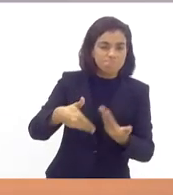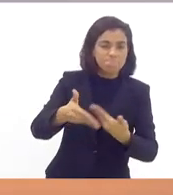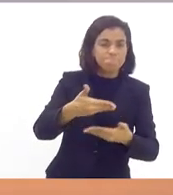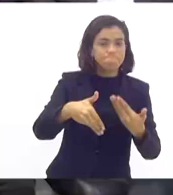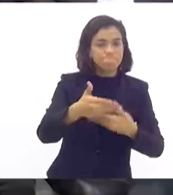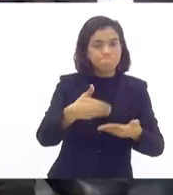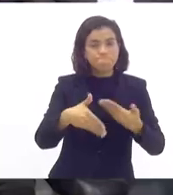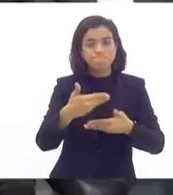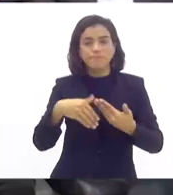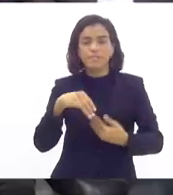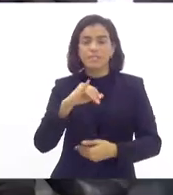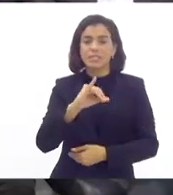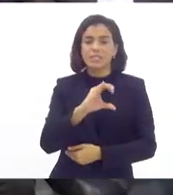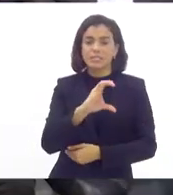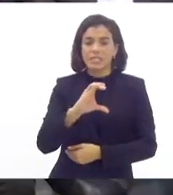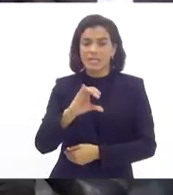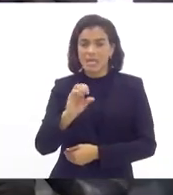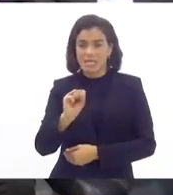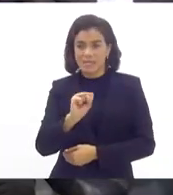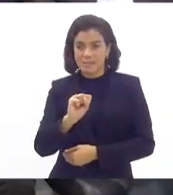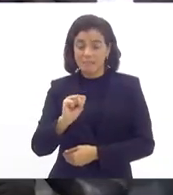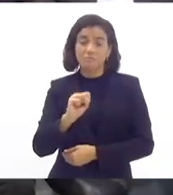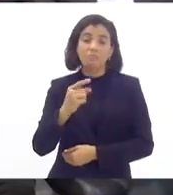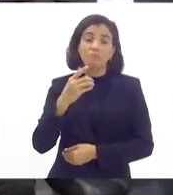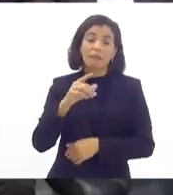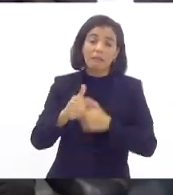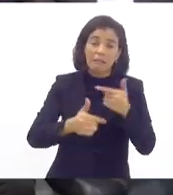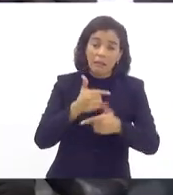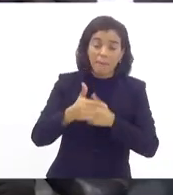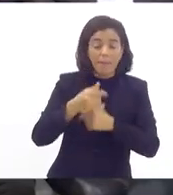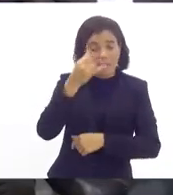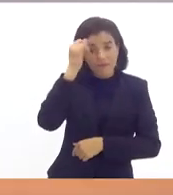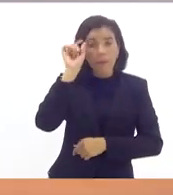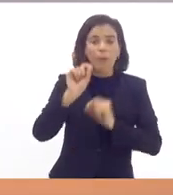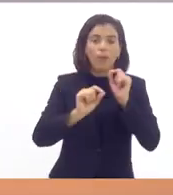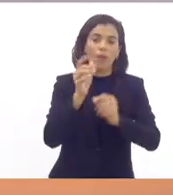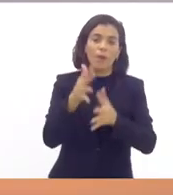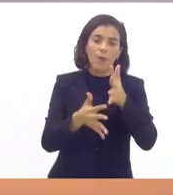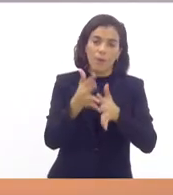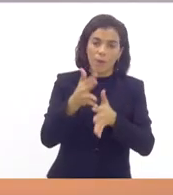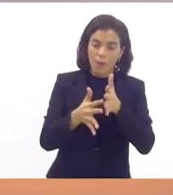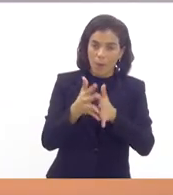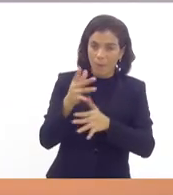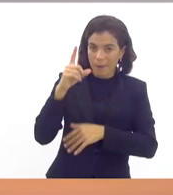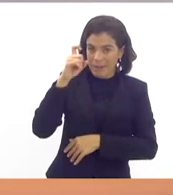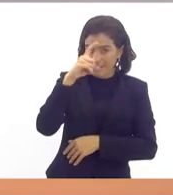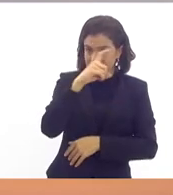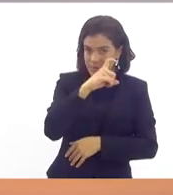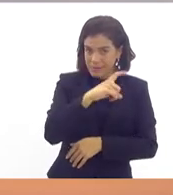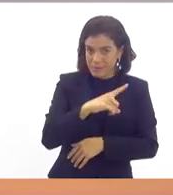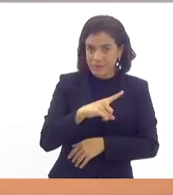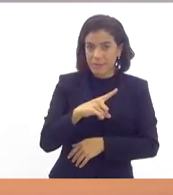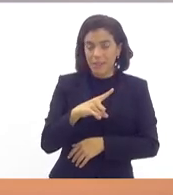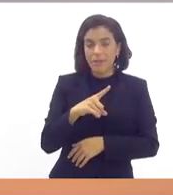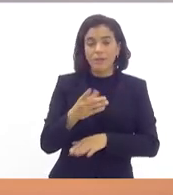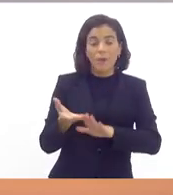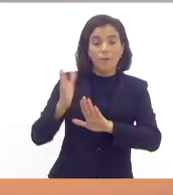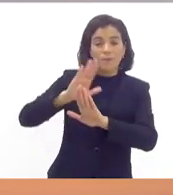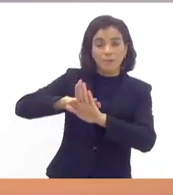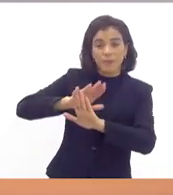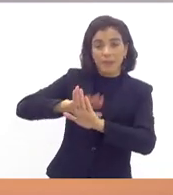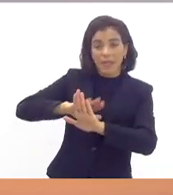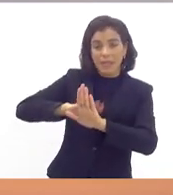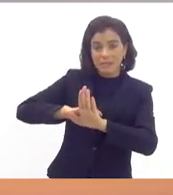mas todo o trabalho técnico está sendo feito para não gerar mais complexidade. Tá certo? A ideia toda é que a interface, por